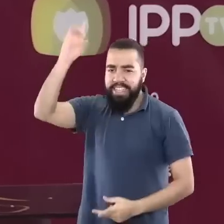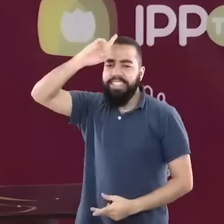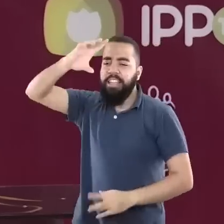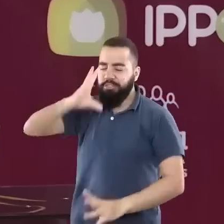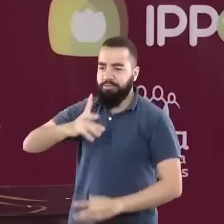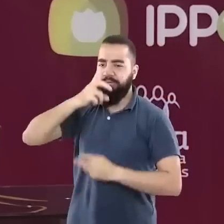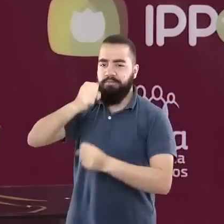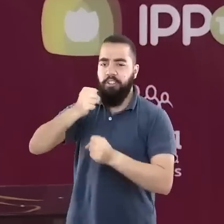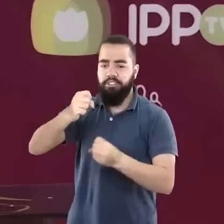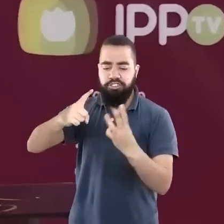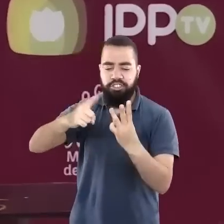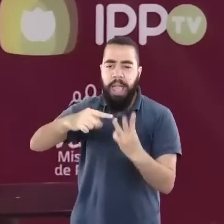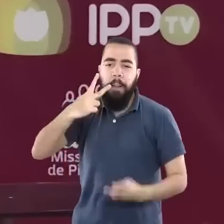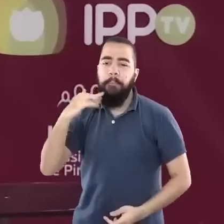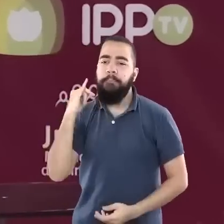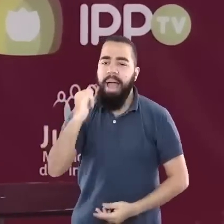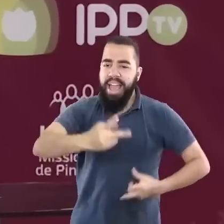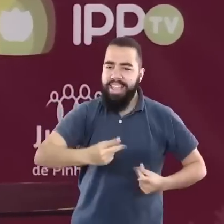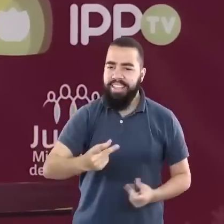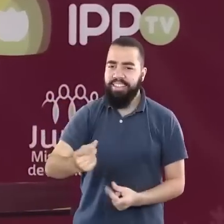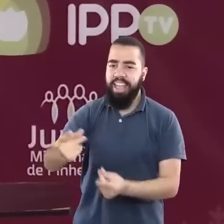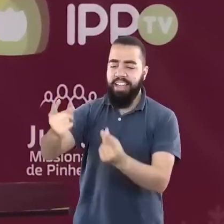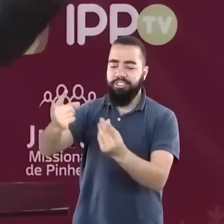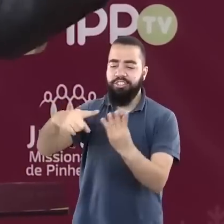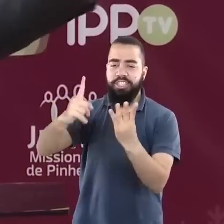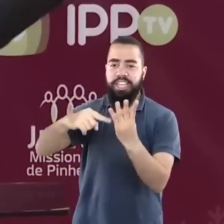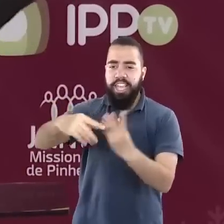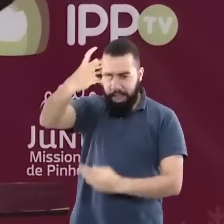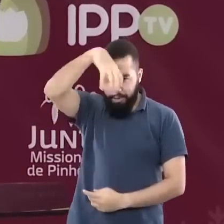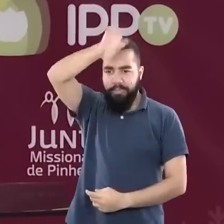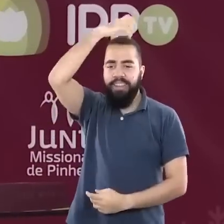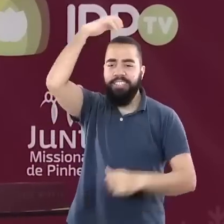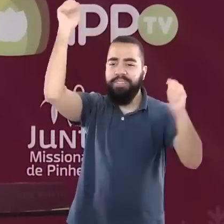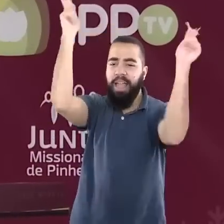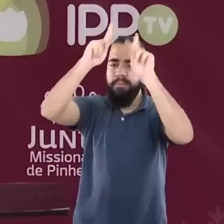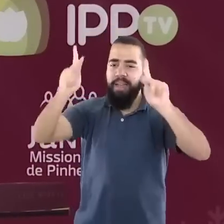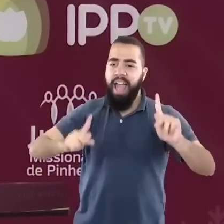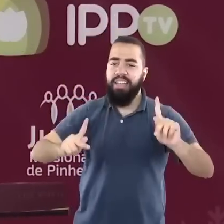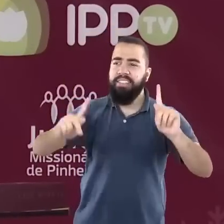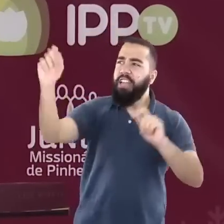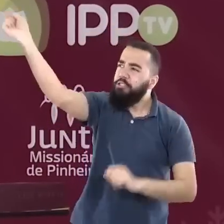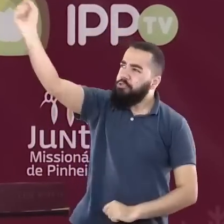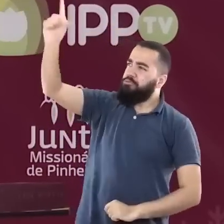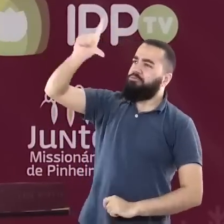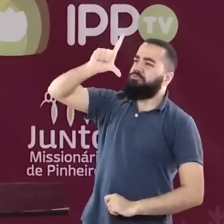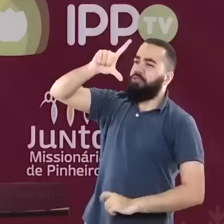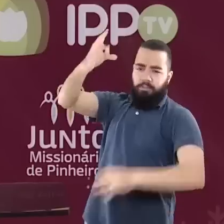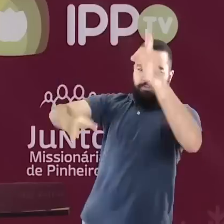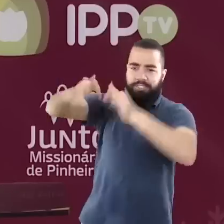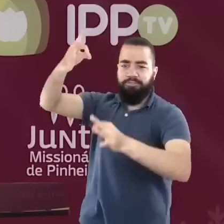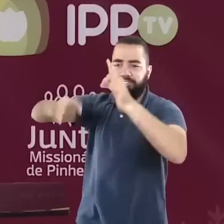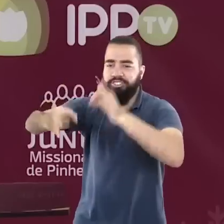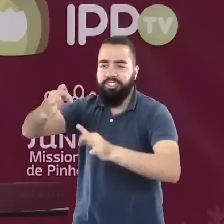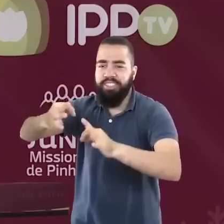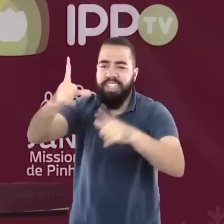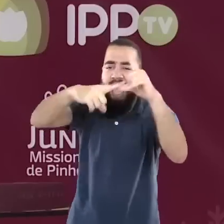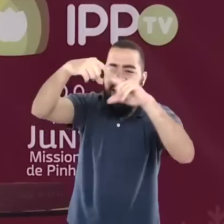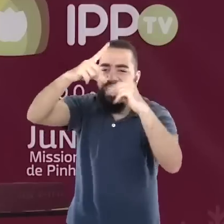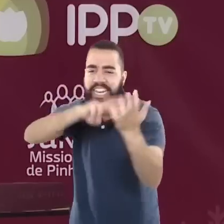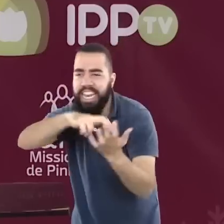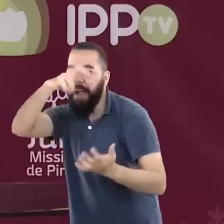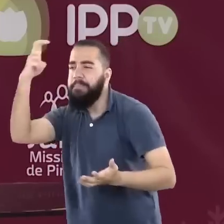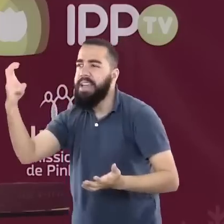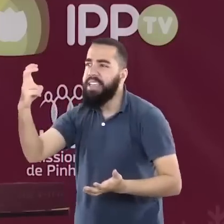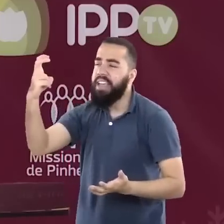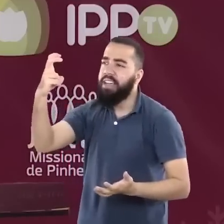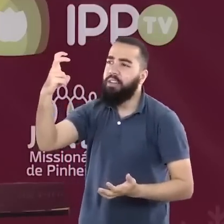príncipe da paz ele é o brilhante Sol da Justiça A brilhante Estrela da Manhã ele é o messias